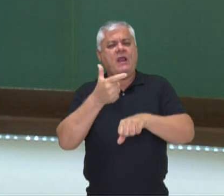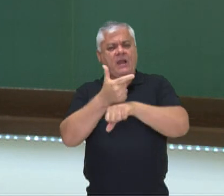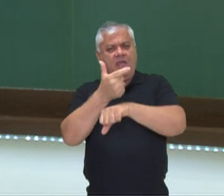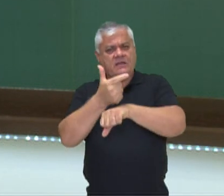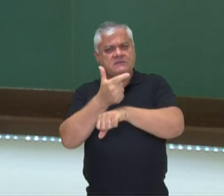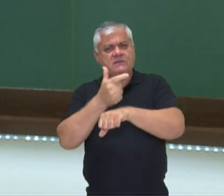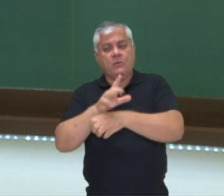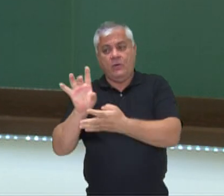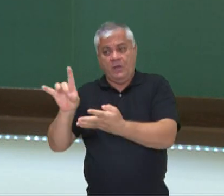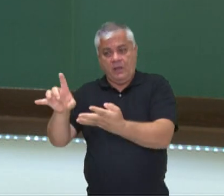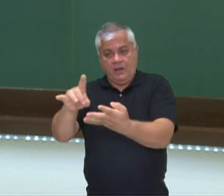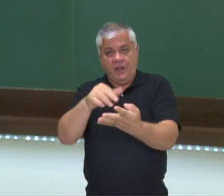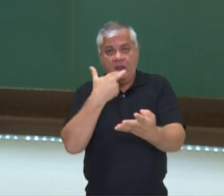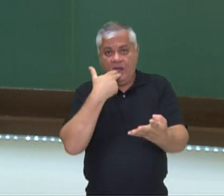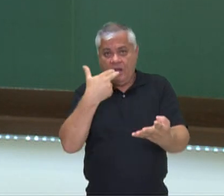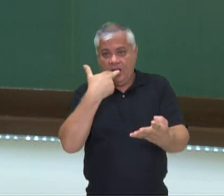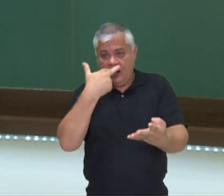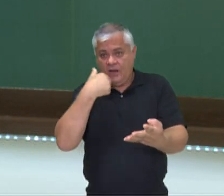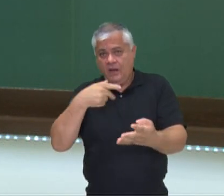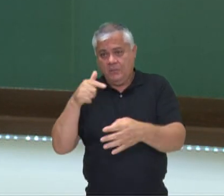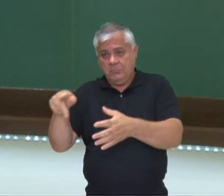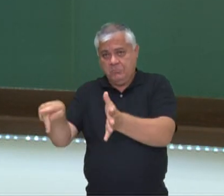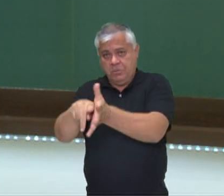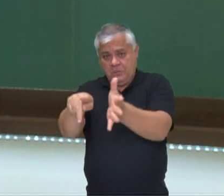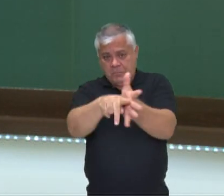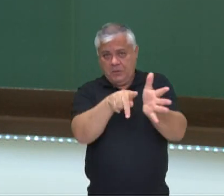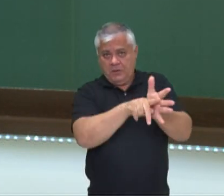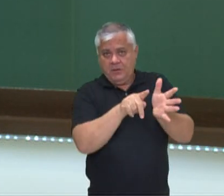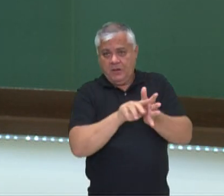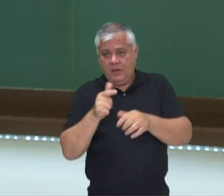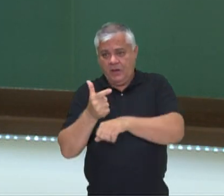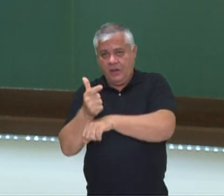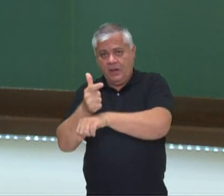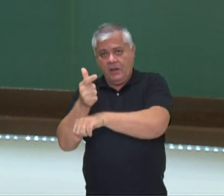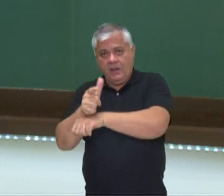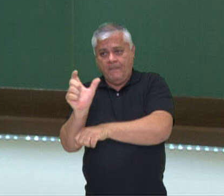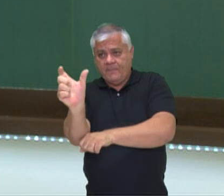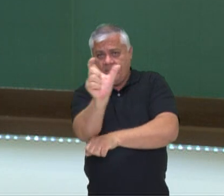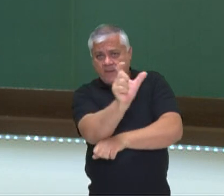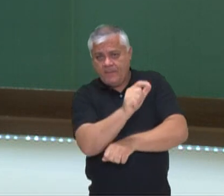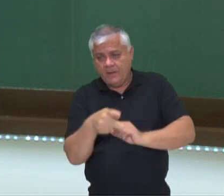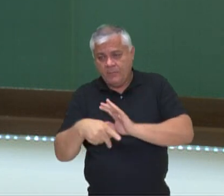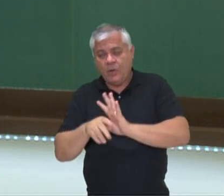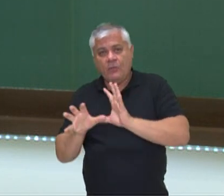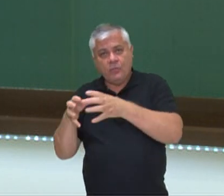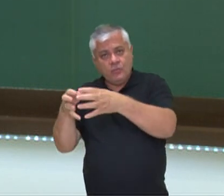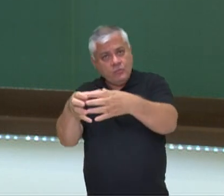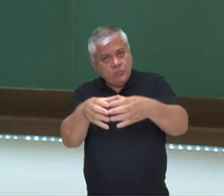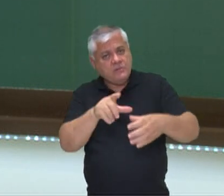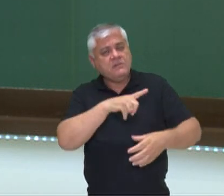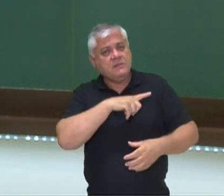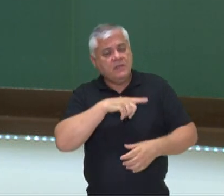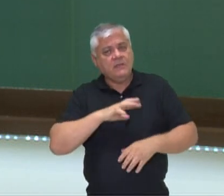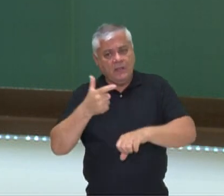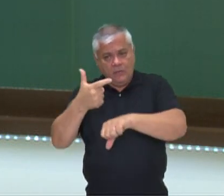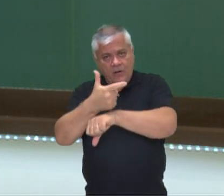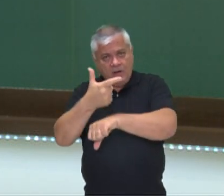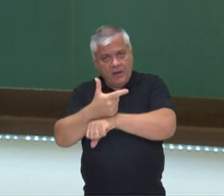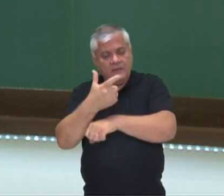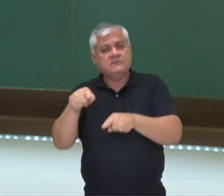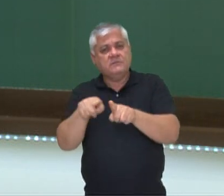ou léxico, que seria o conjunto de palavras que dela fazem parte. E o léxico, ele também pode